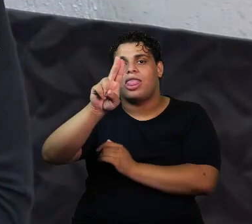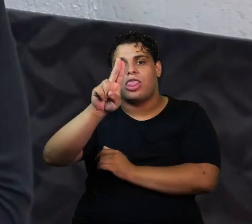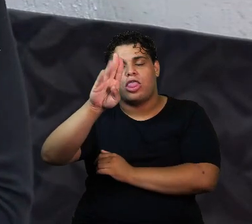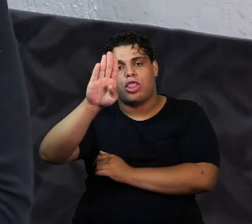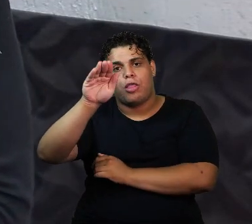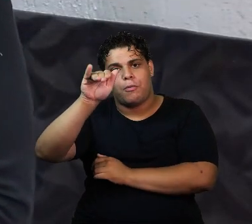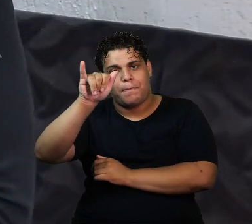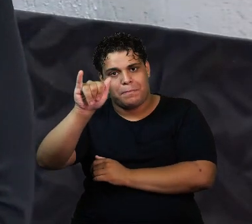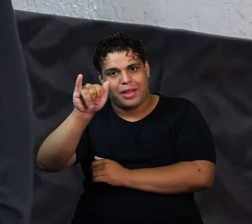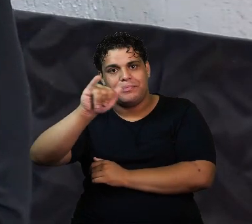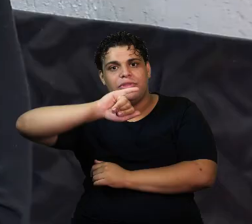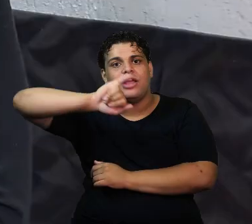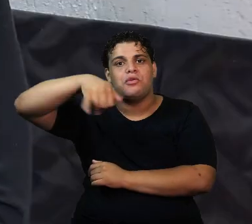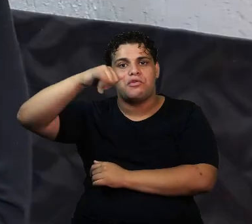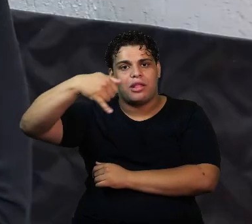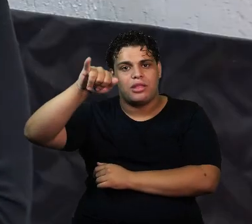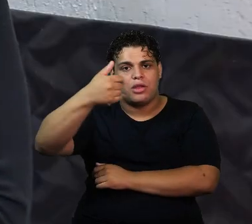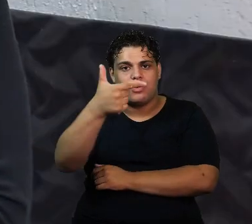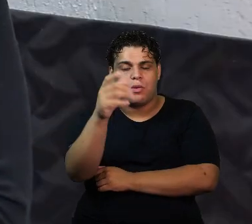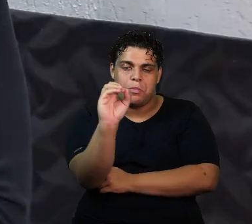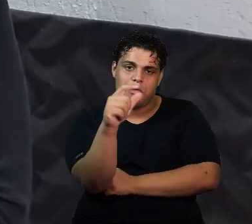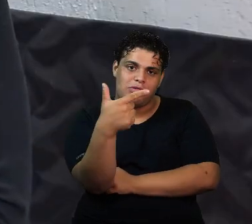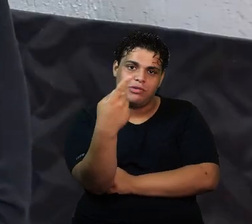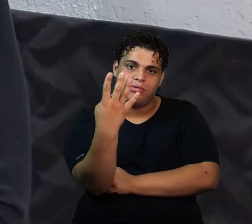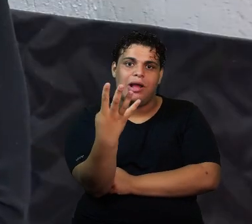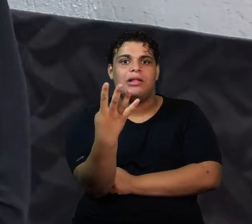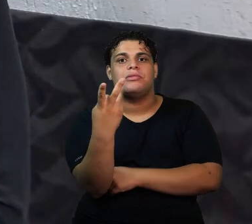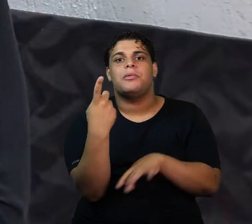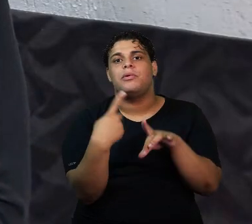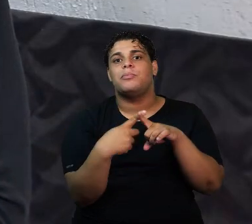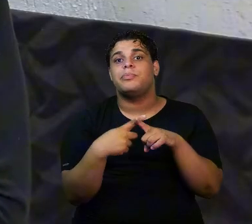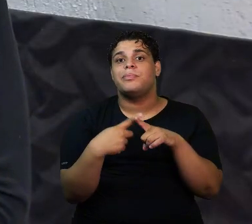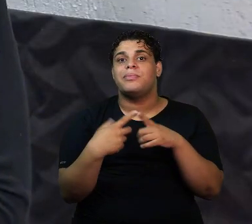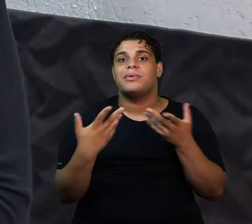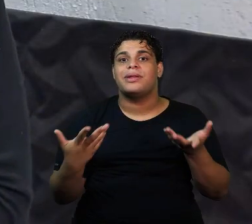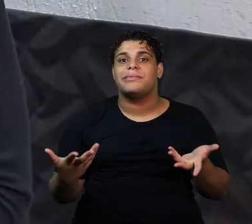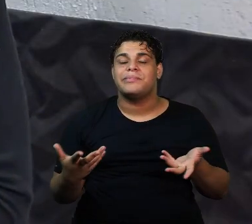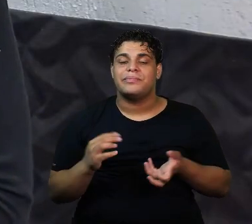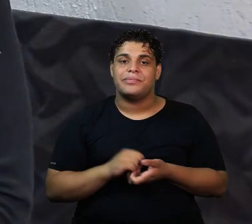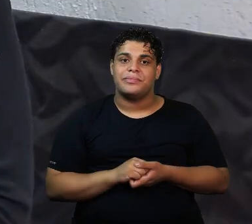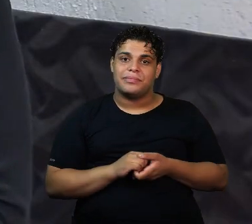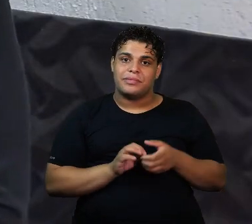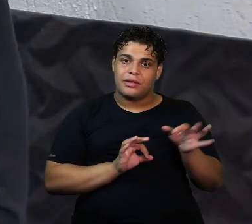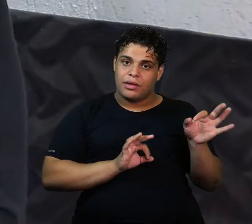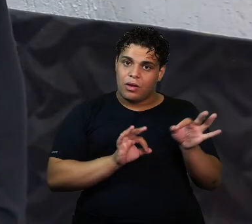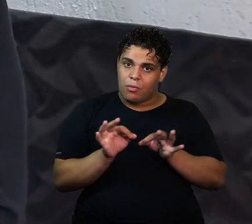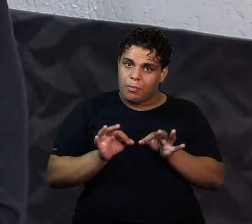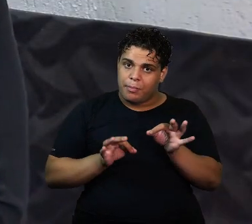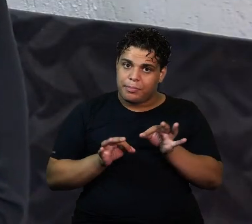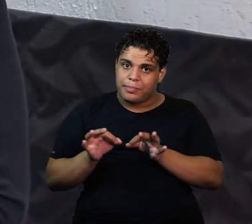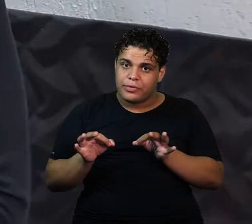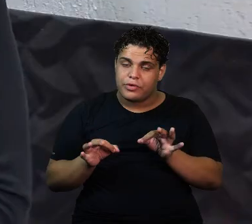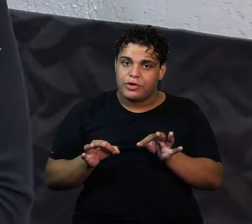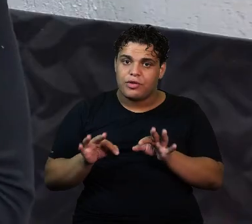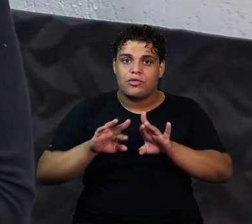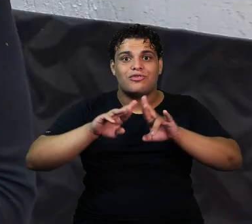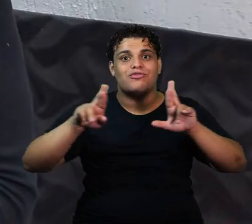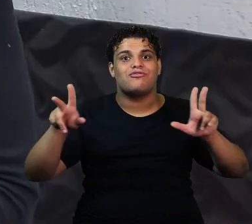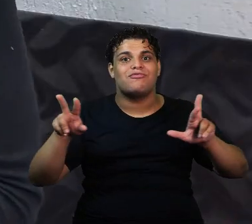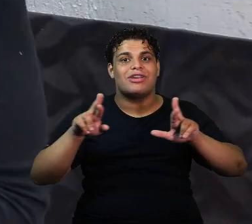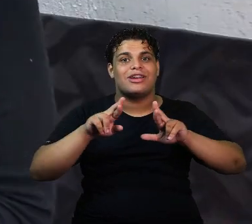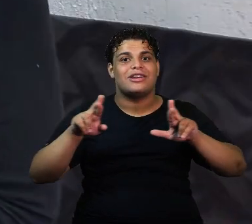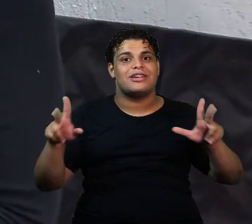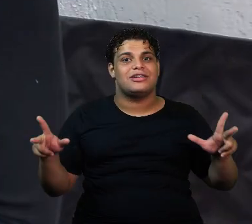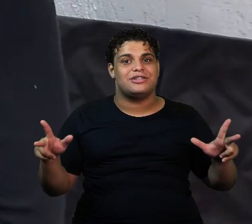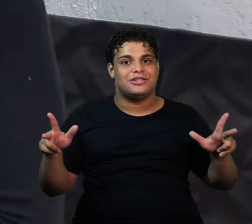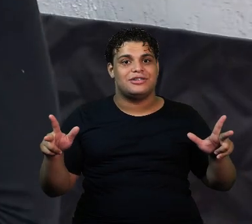em janeiro desse ano, de 2024, justamente porque é um projeto diferente, né,